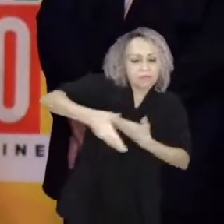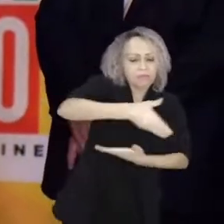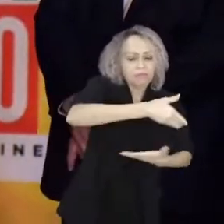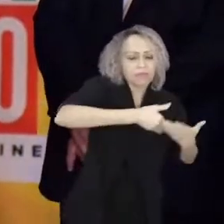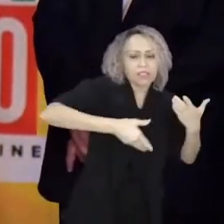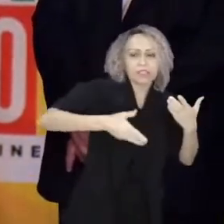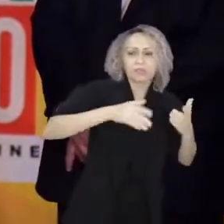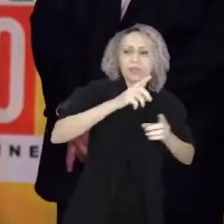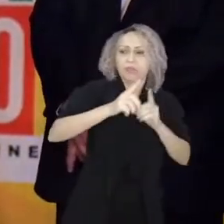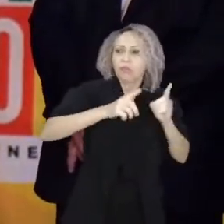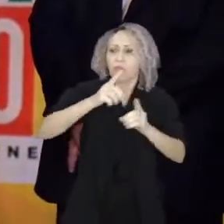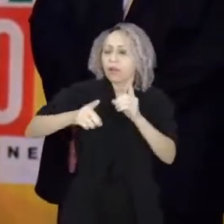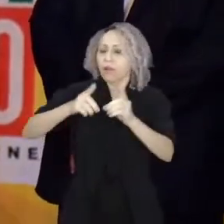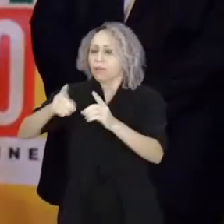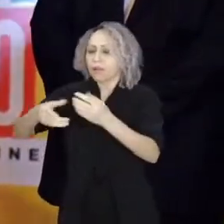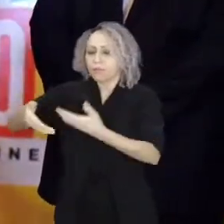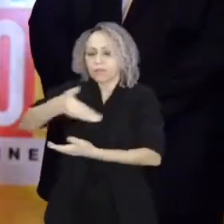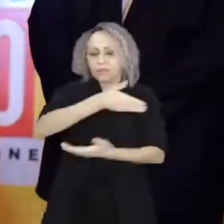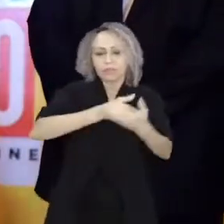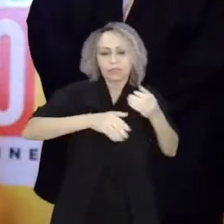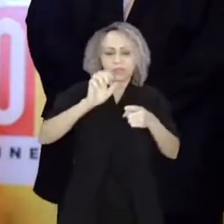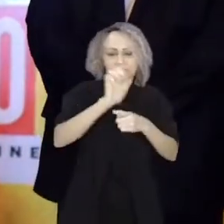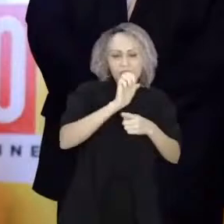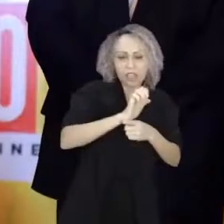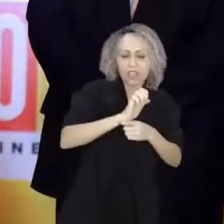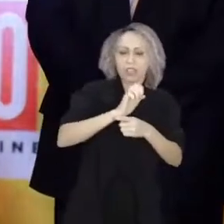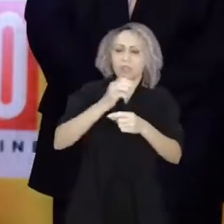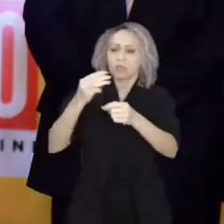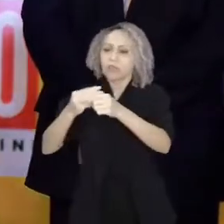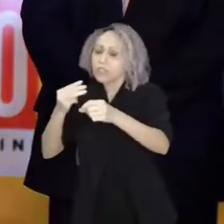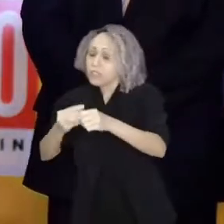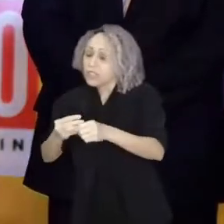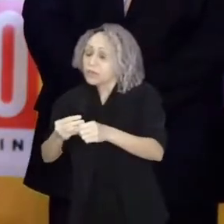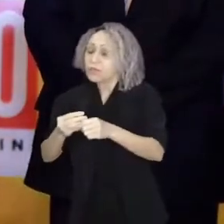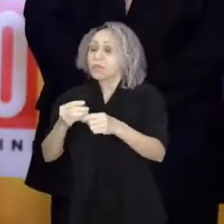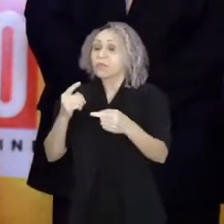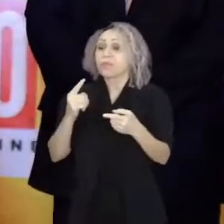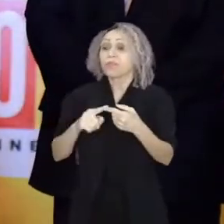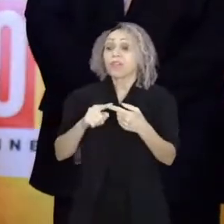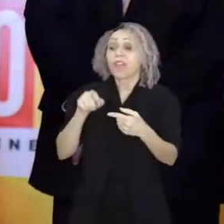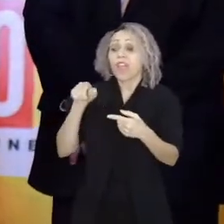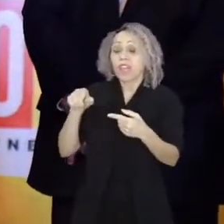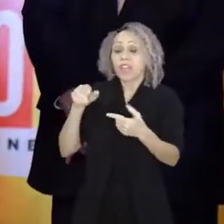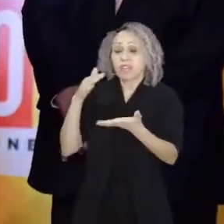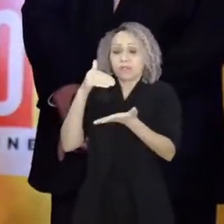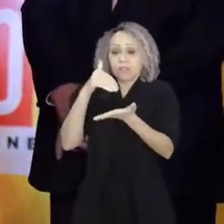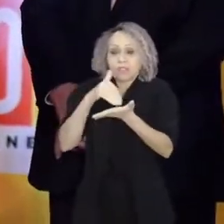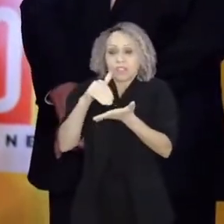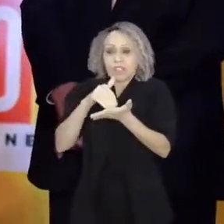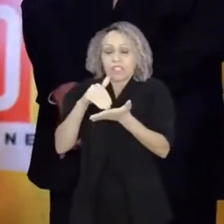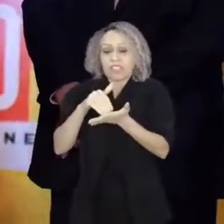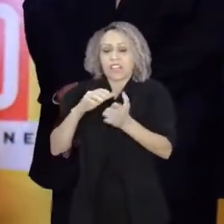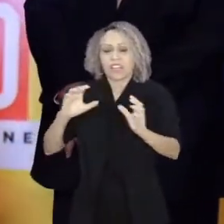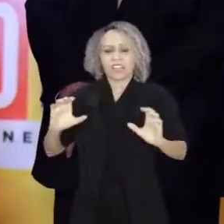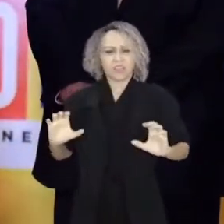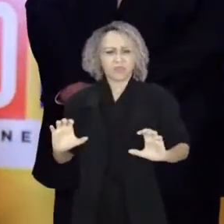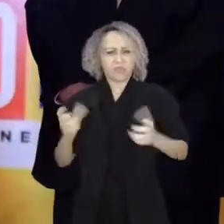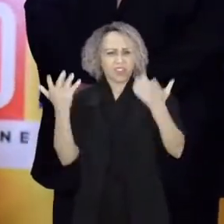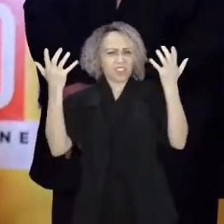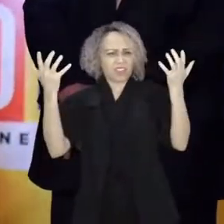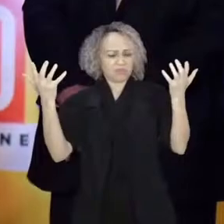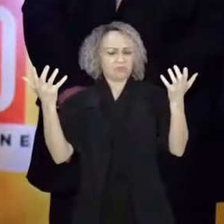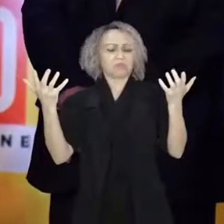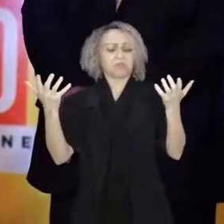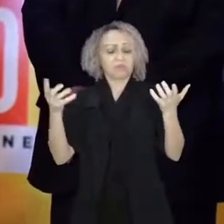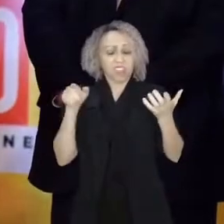secretário extraordinário de grandes eventos e, portanto, participou da preparação da Copa e da Olimpíada. Eu conversei